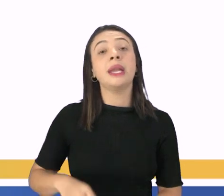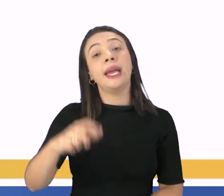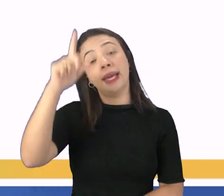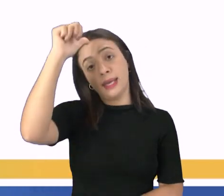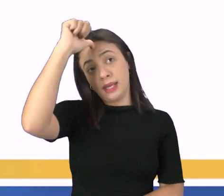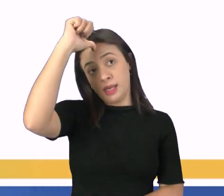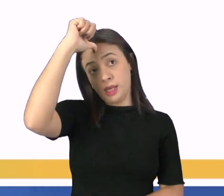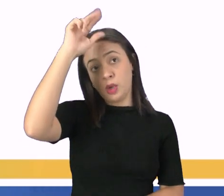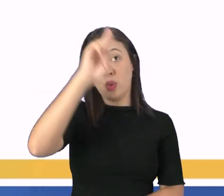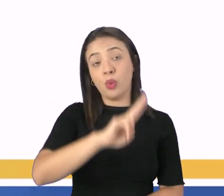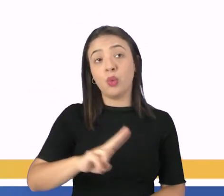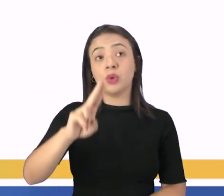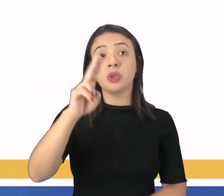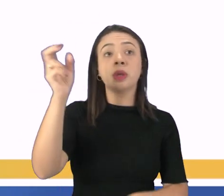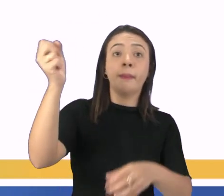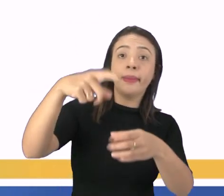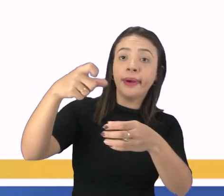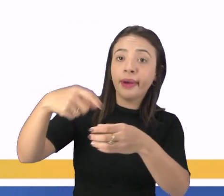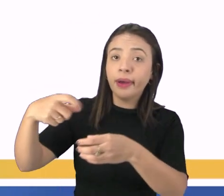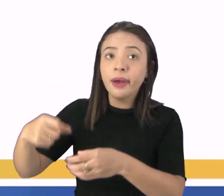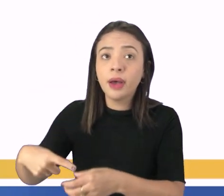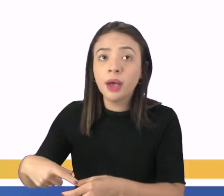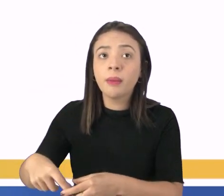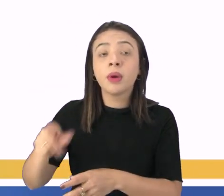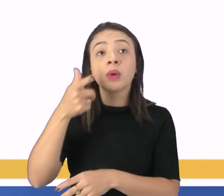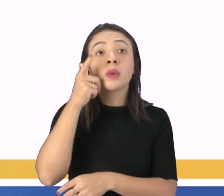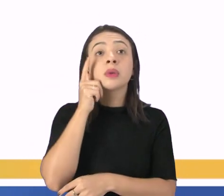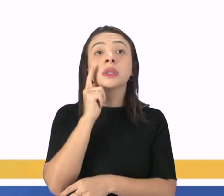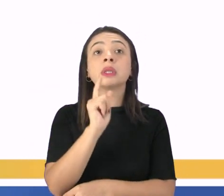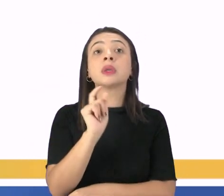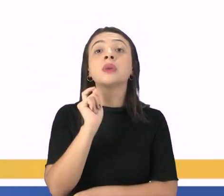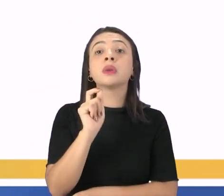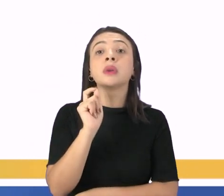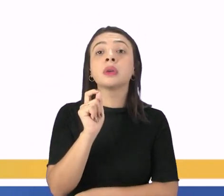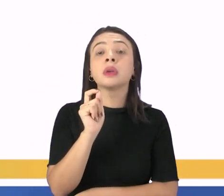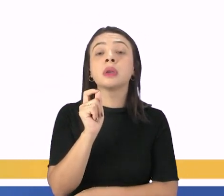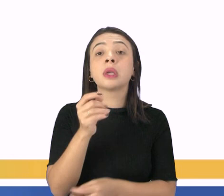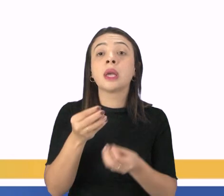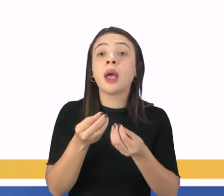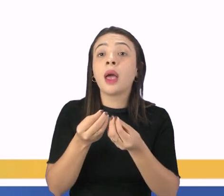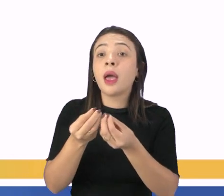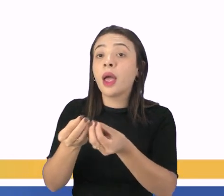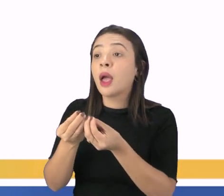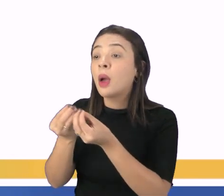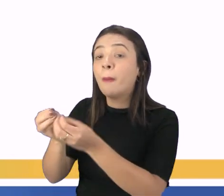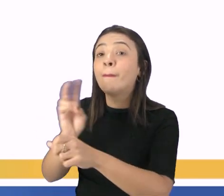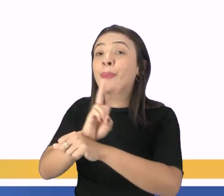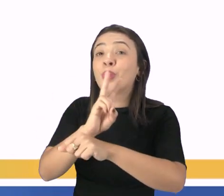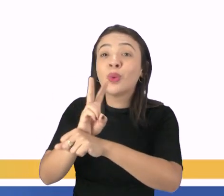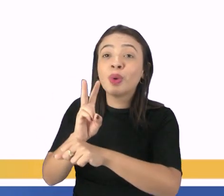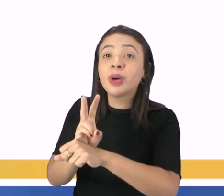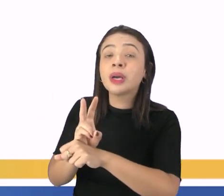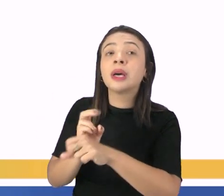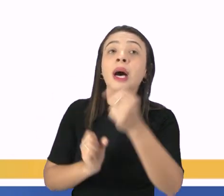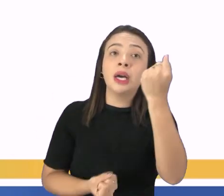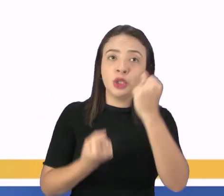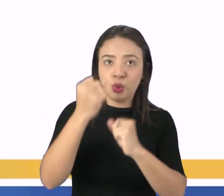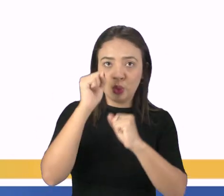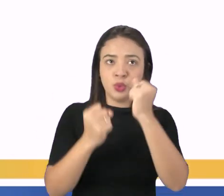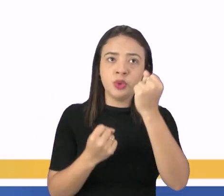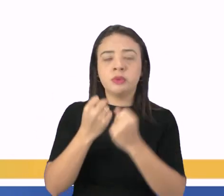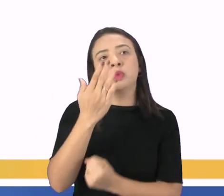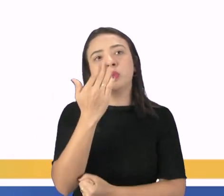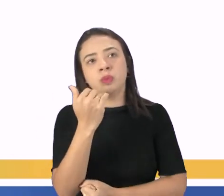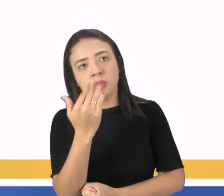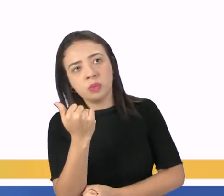recursos naturais minerais para abastecer suas indústrias, destaque para alimentício,